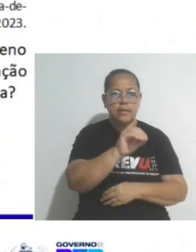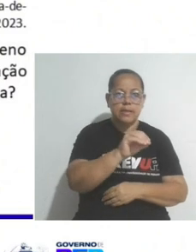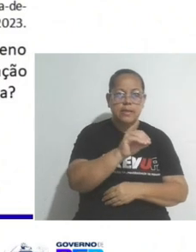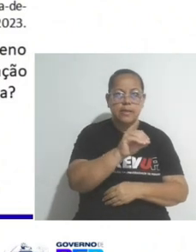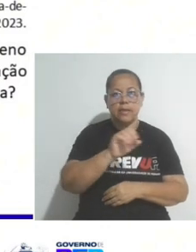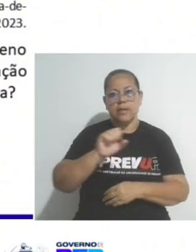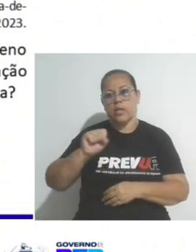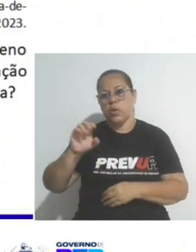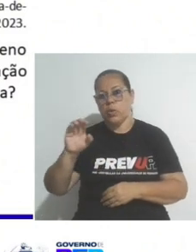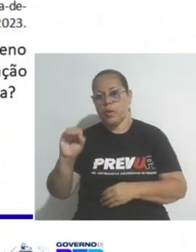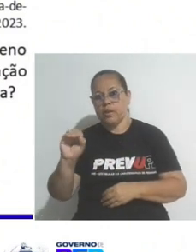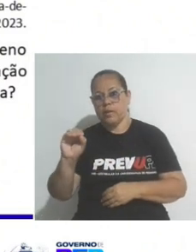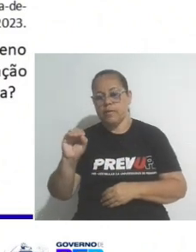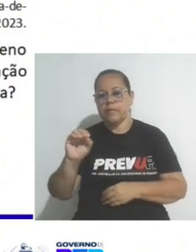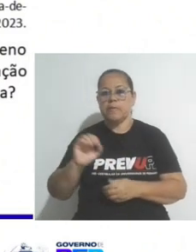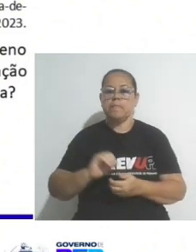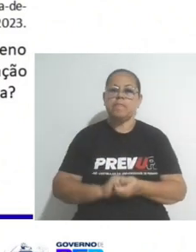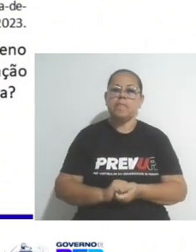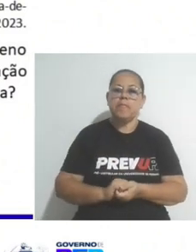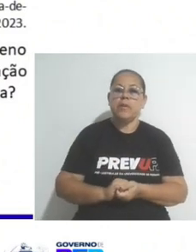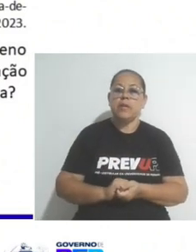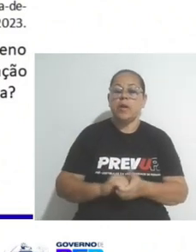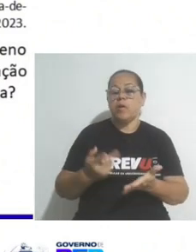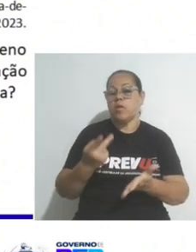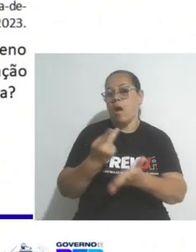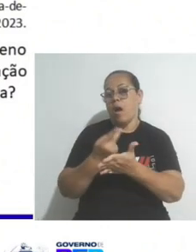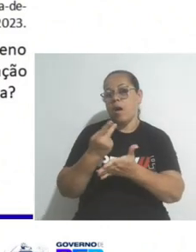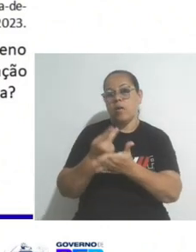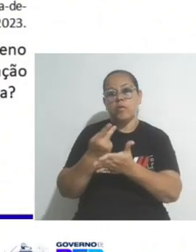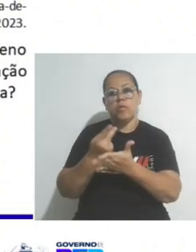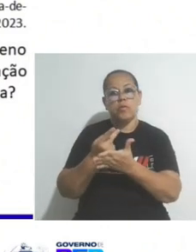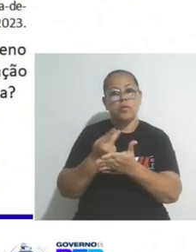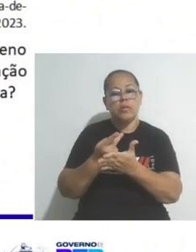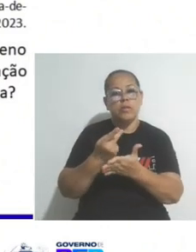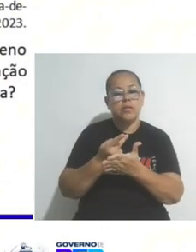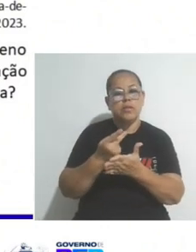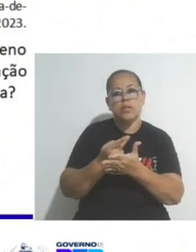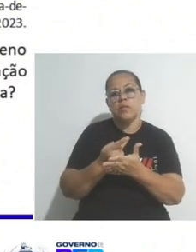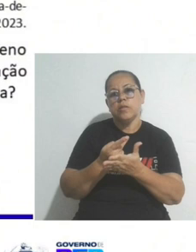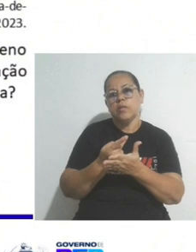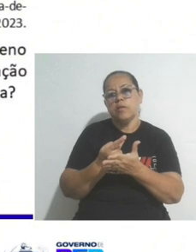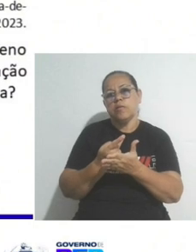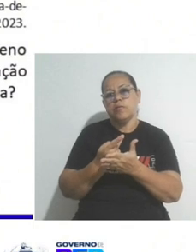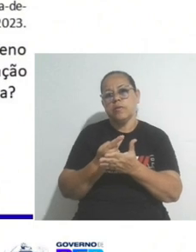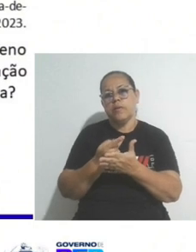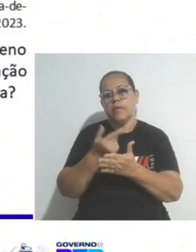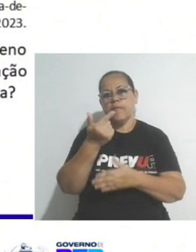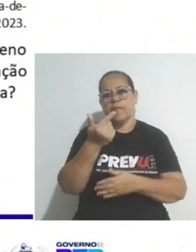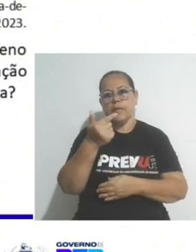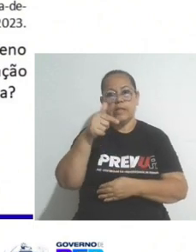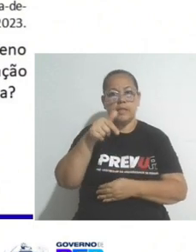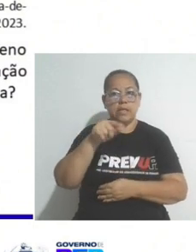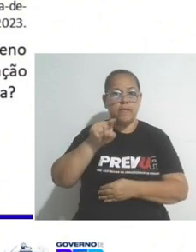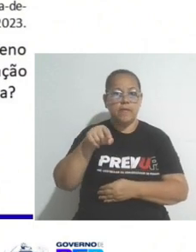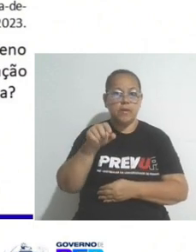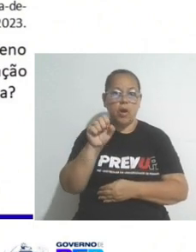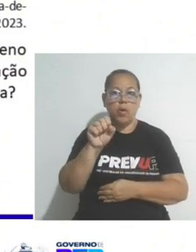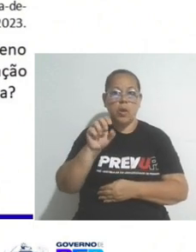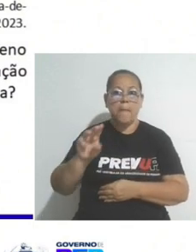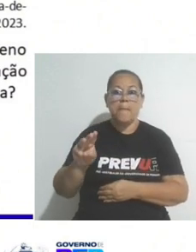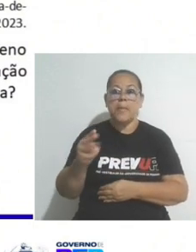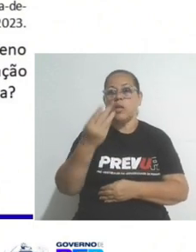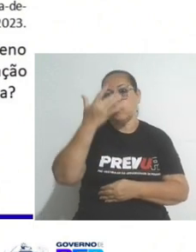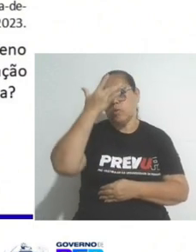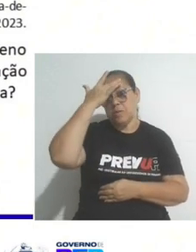e 80 quando houve uma adição de 27,8 milhões